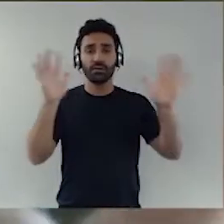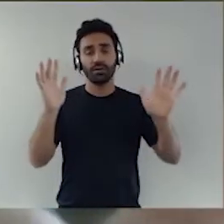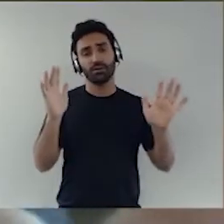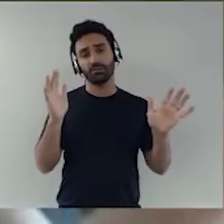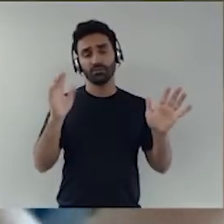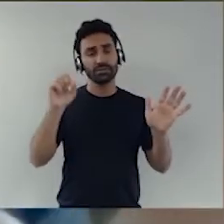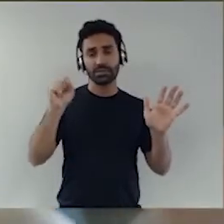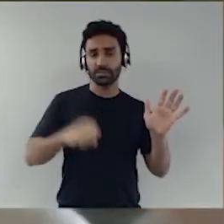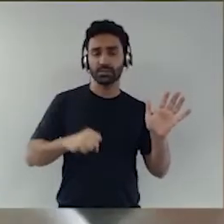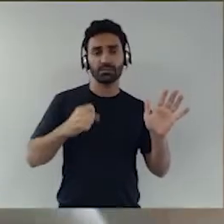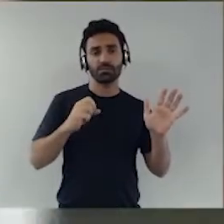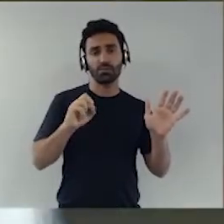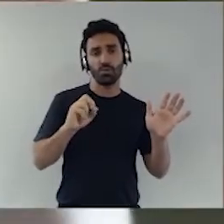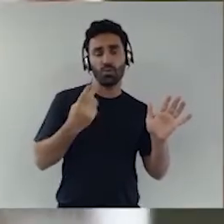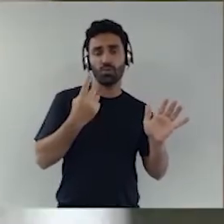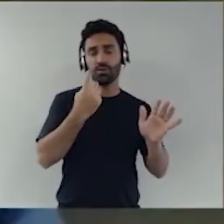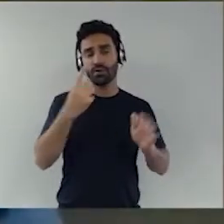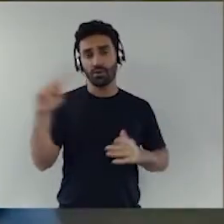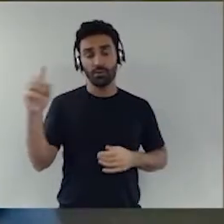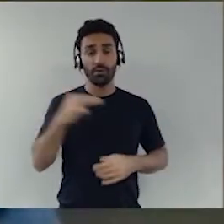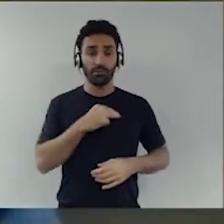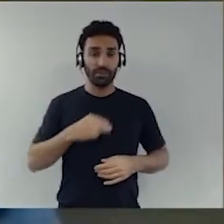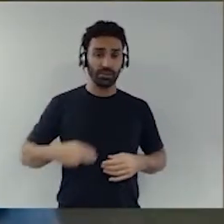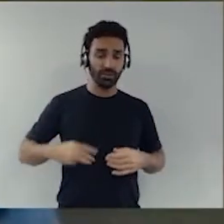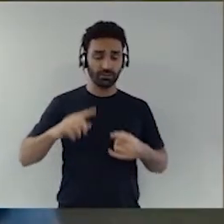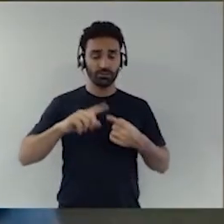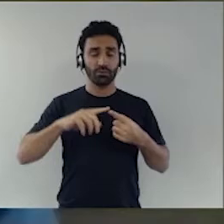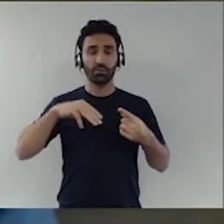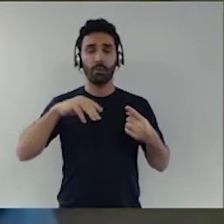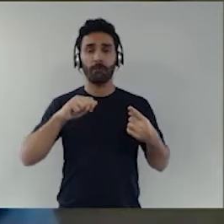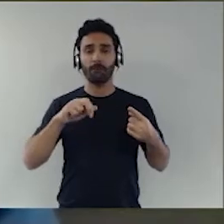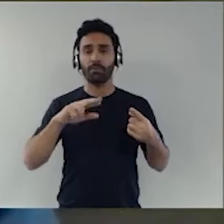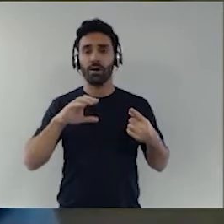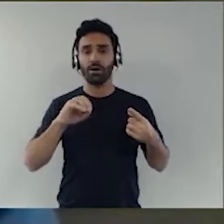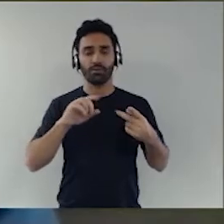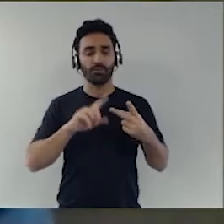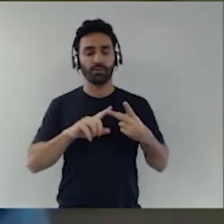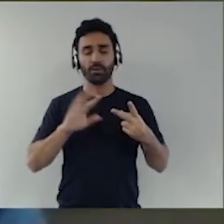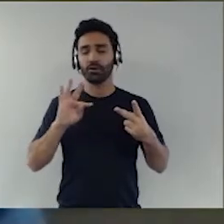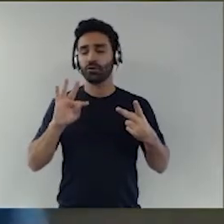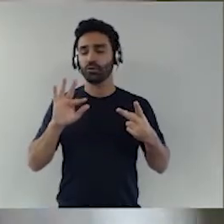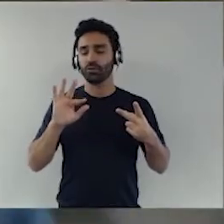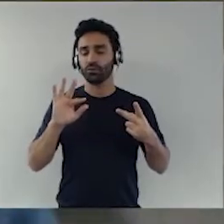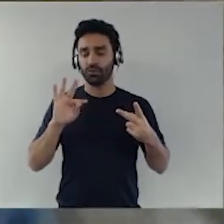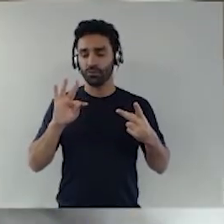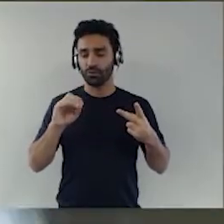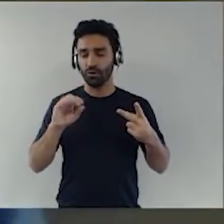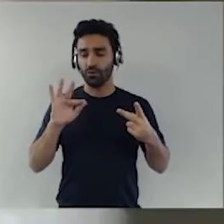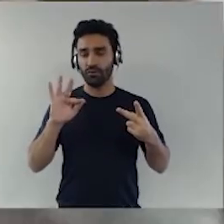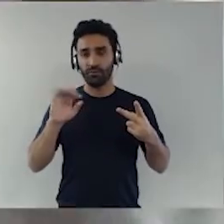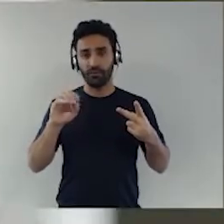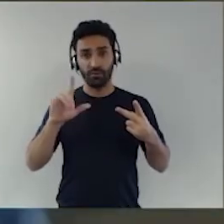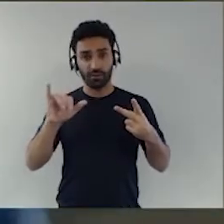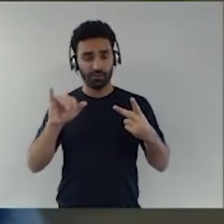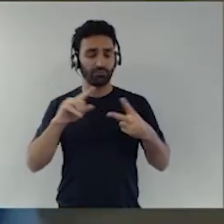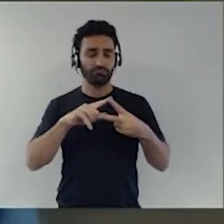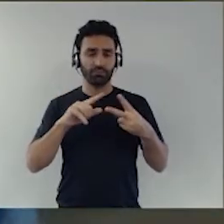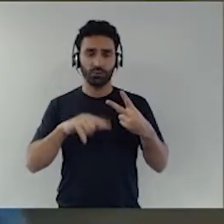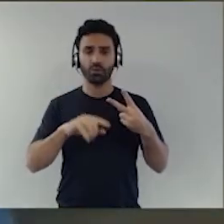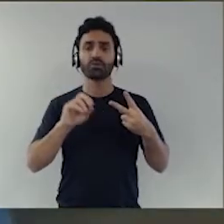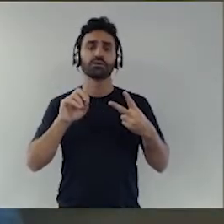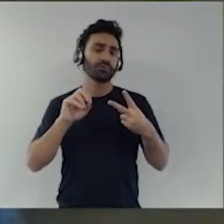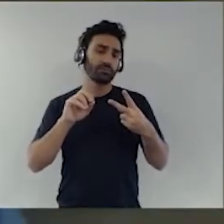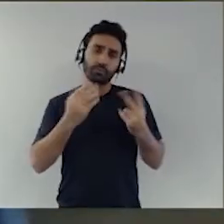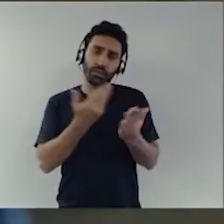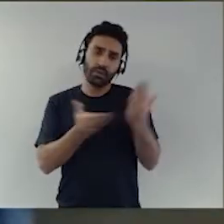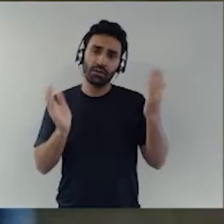não, né? O ministro Marco Aurélio e o ministro Toffoli foram vencidos nesse ponto, concordaram com os demais, mas foram